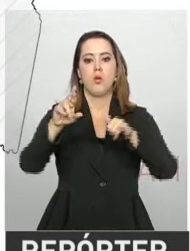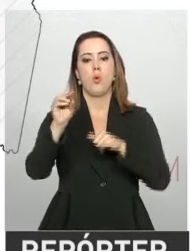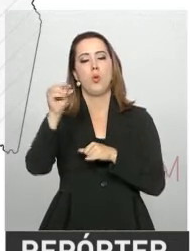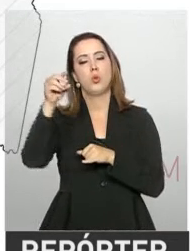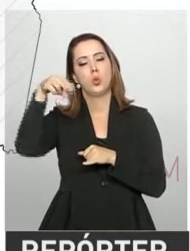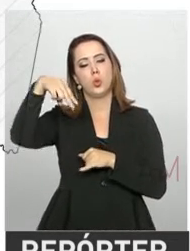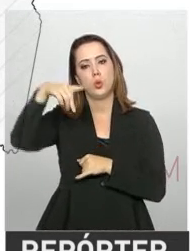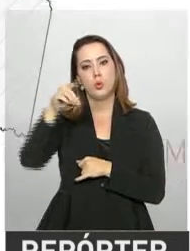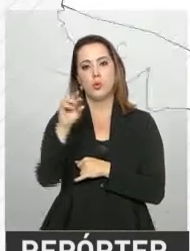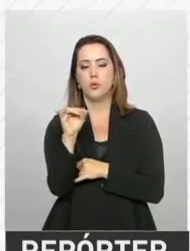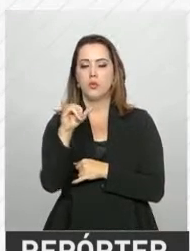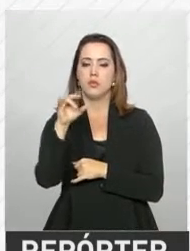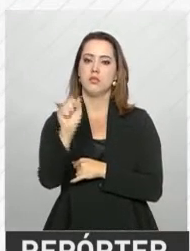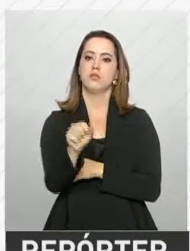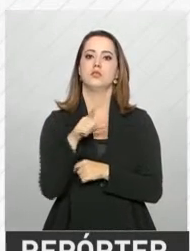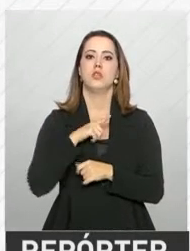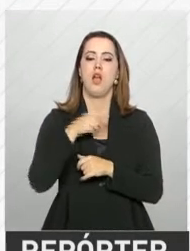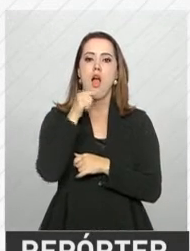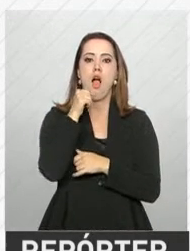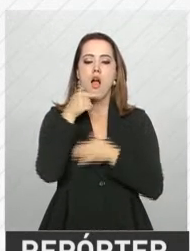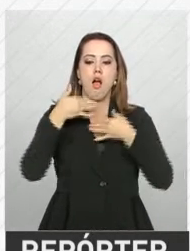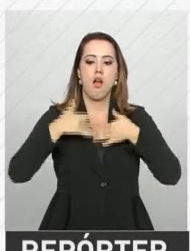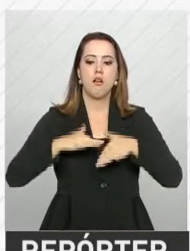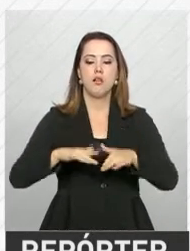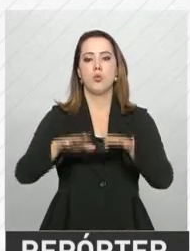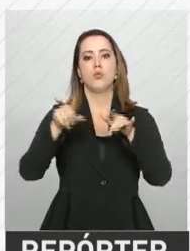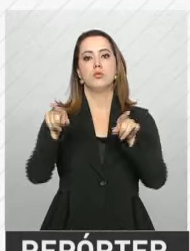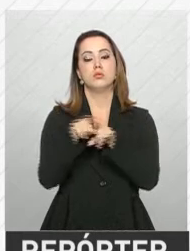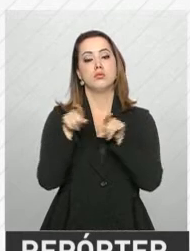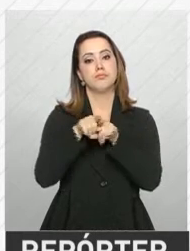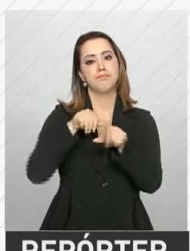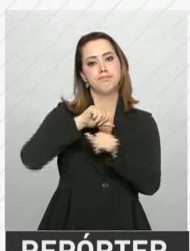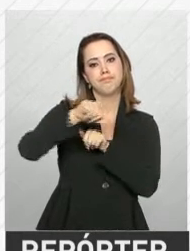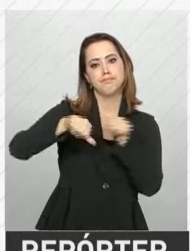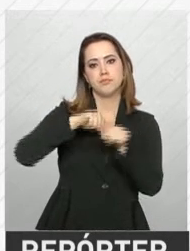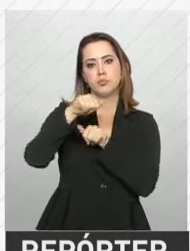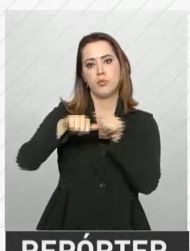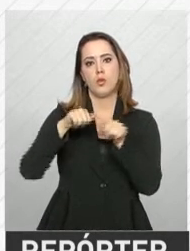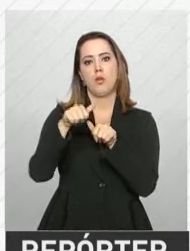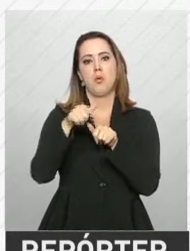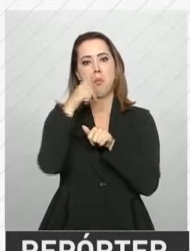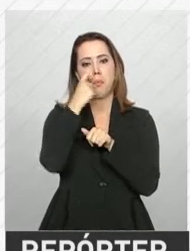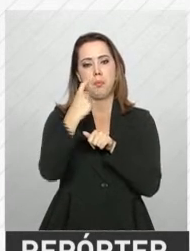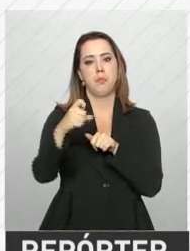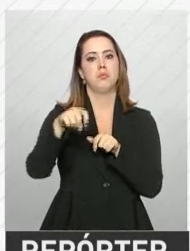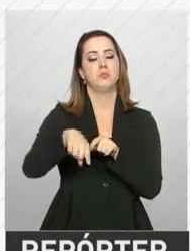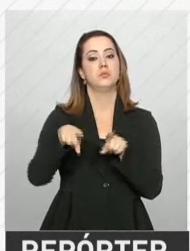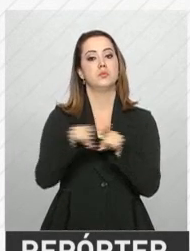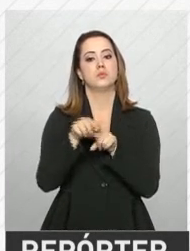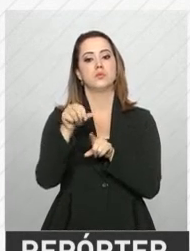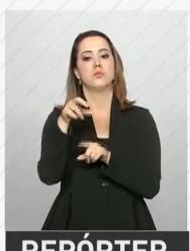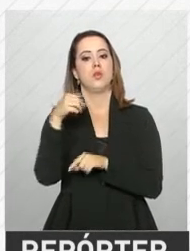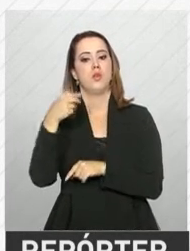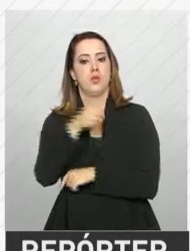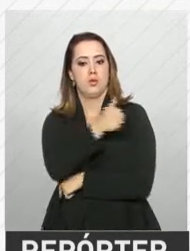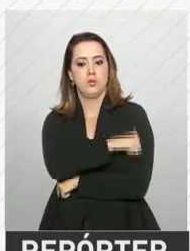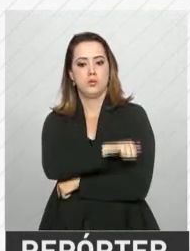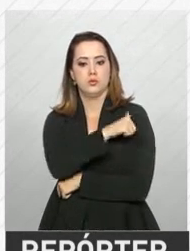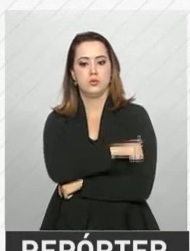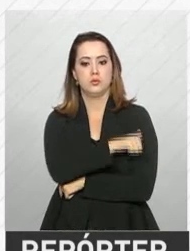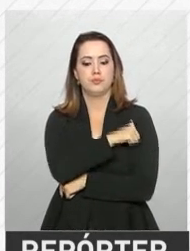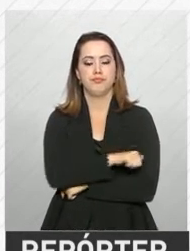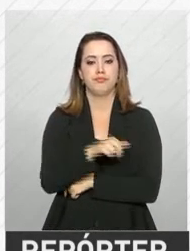as empresas de distribuição de água, coleta e tratamento de esgoto do Rio de Janeiro, de Rondônia e do